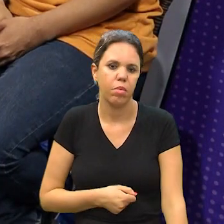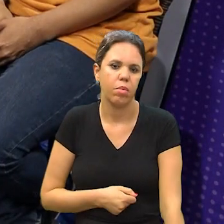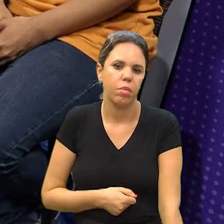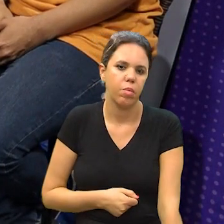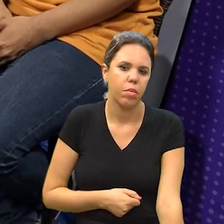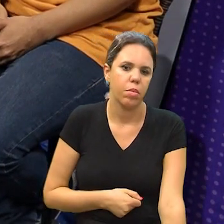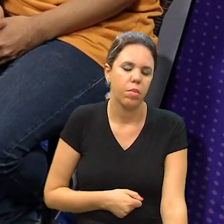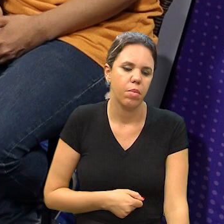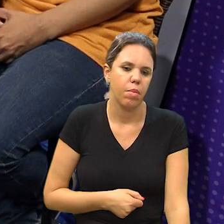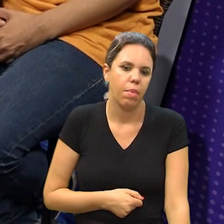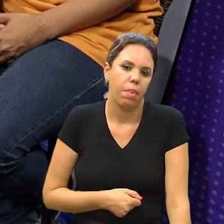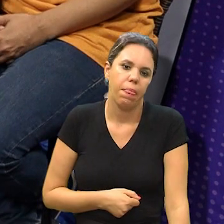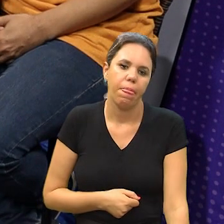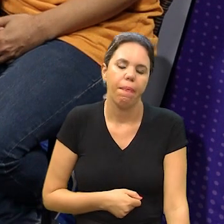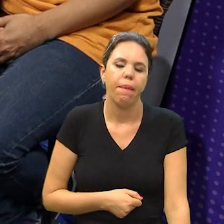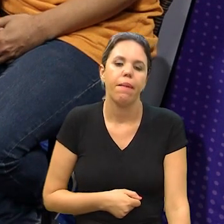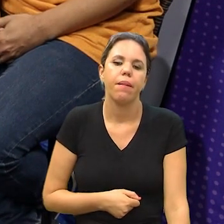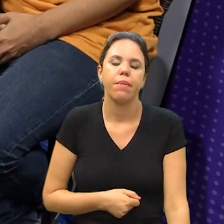coisa?